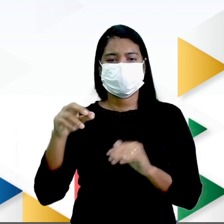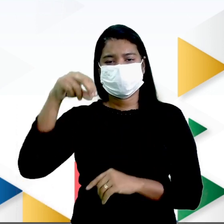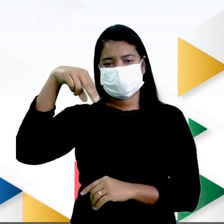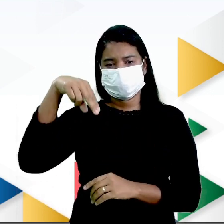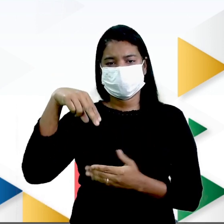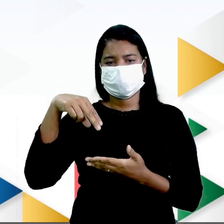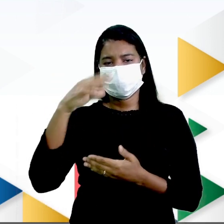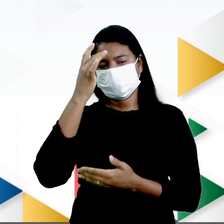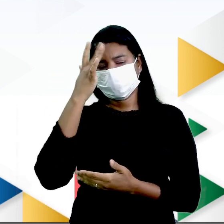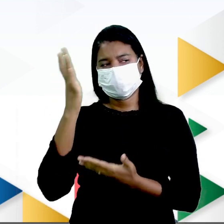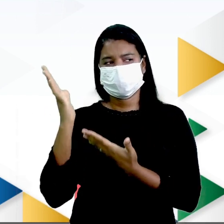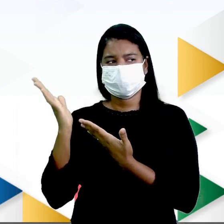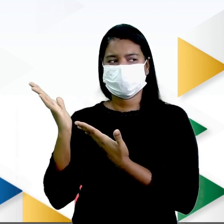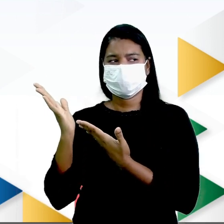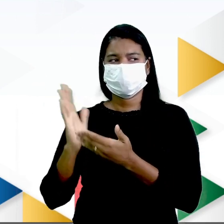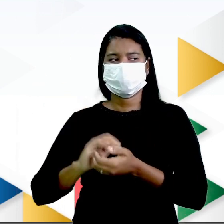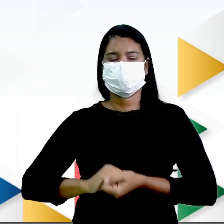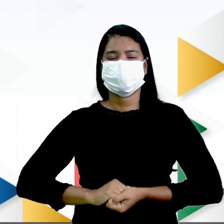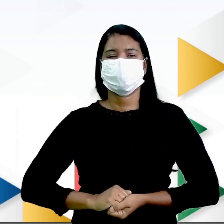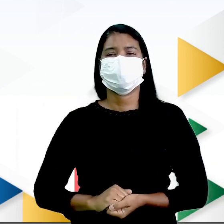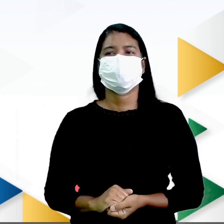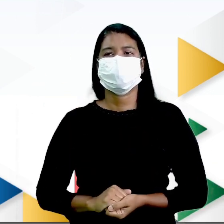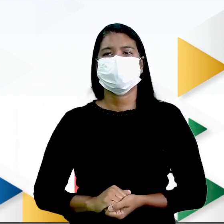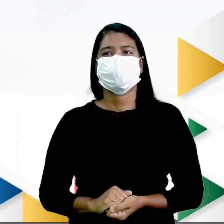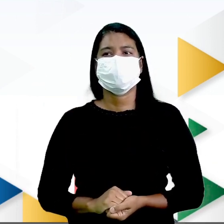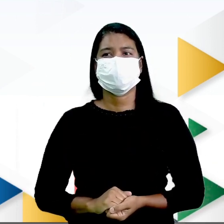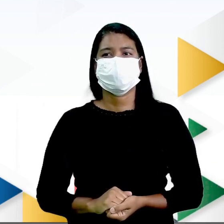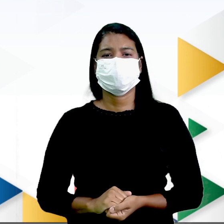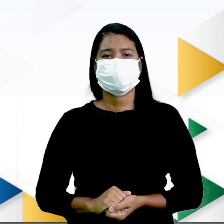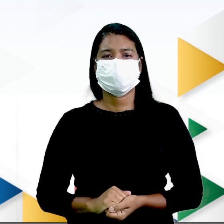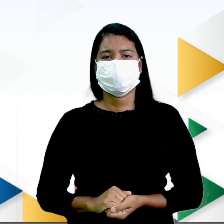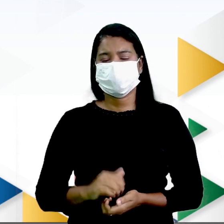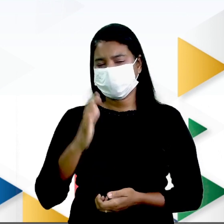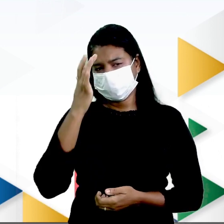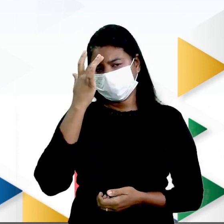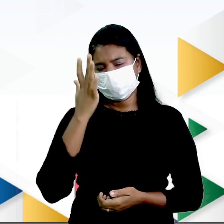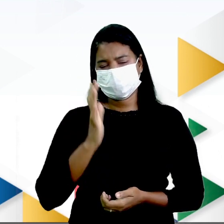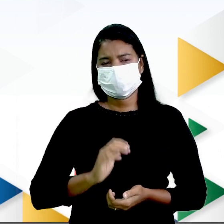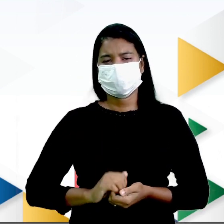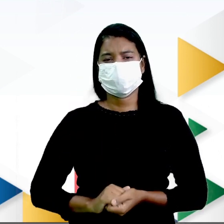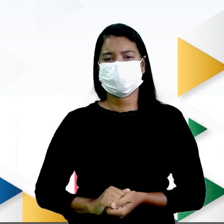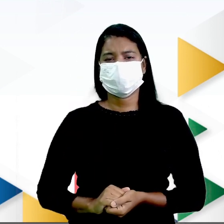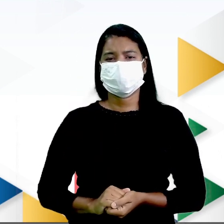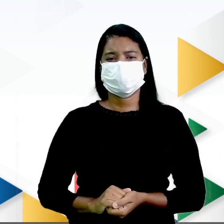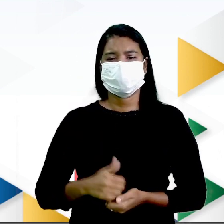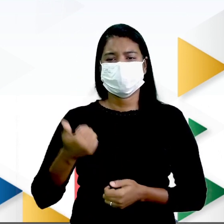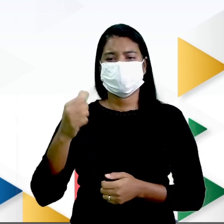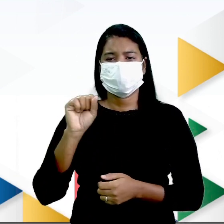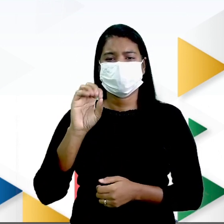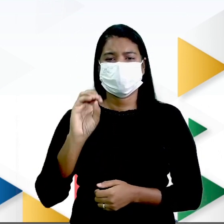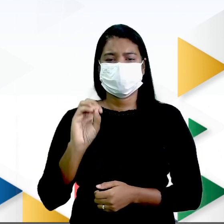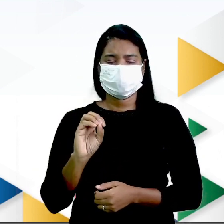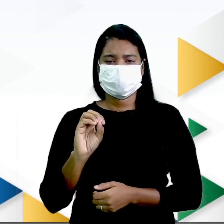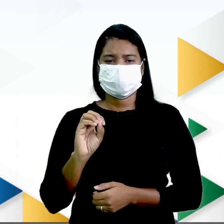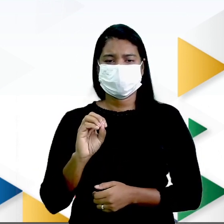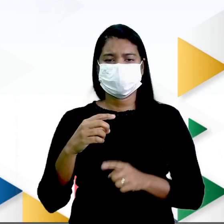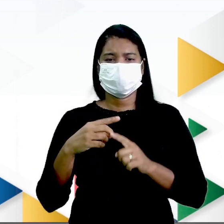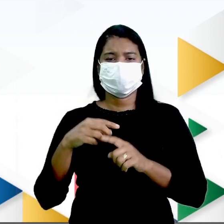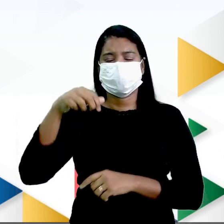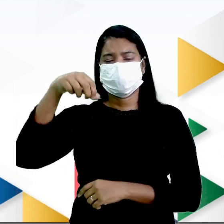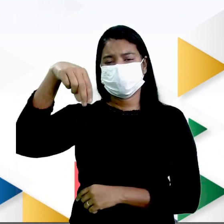foi fácil essa questão, viu? Parecia difícil, né? Mas foi muito fácil. 180 vezes n vai dar